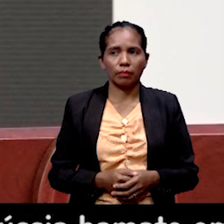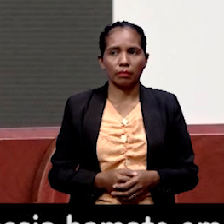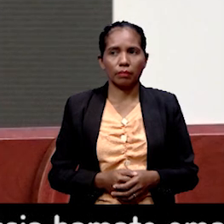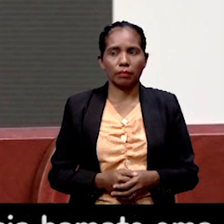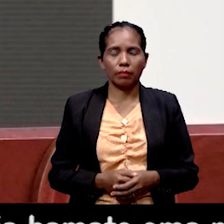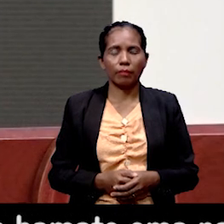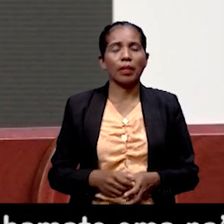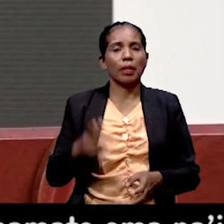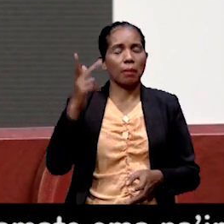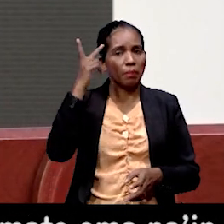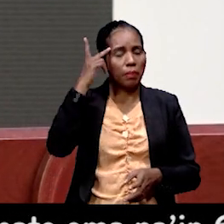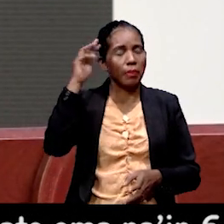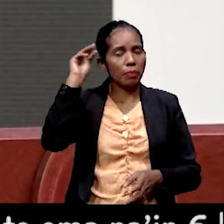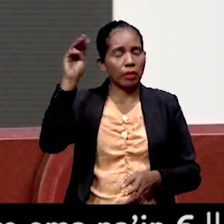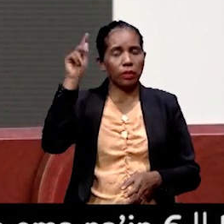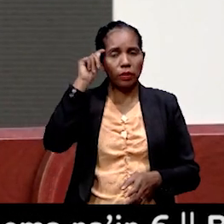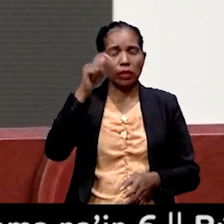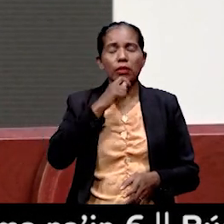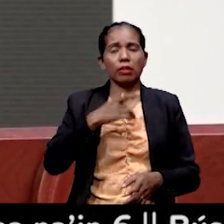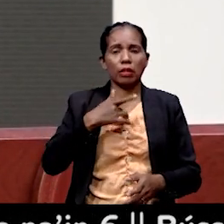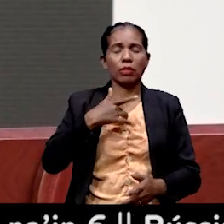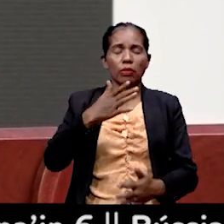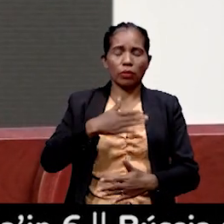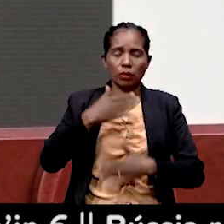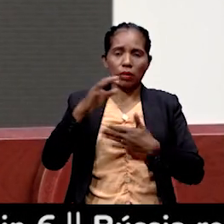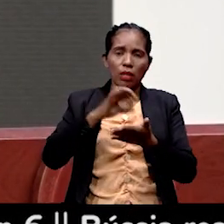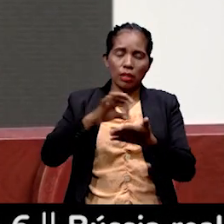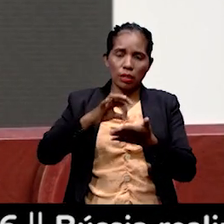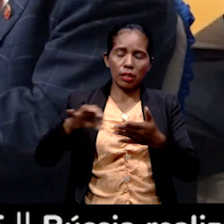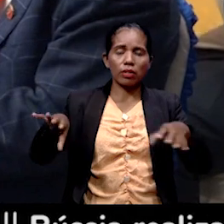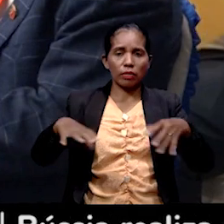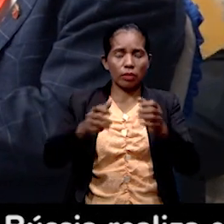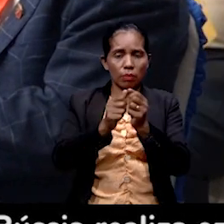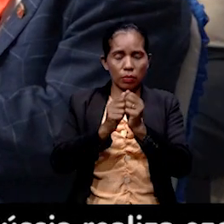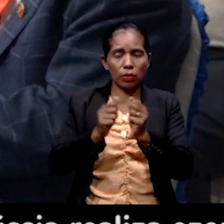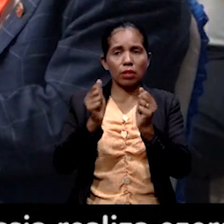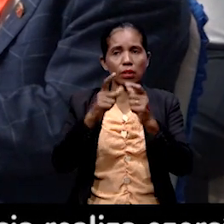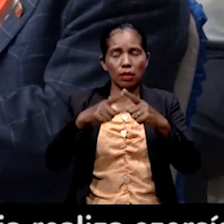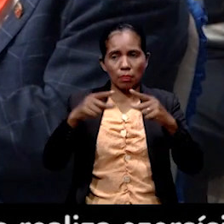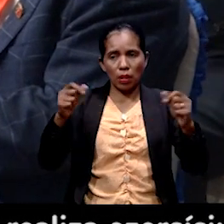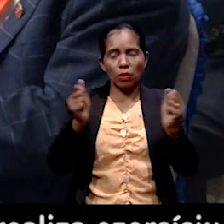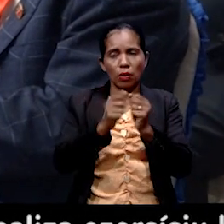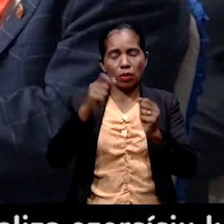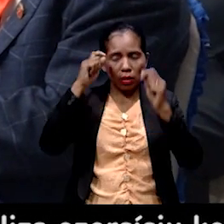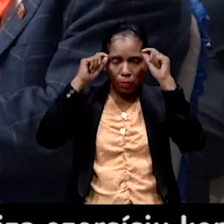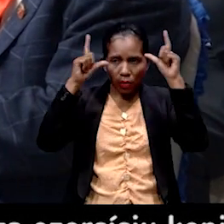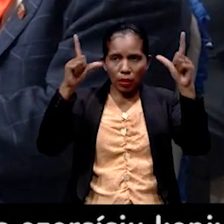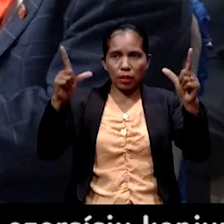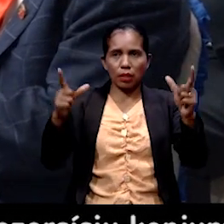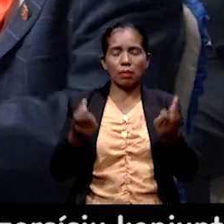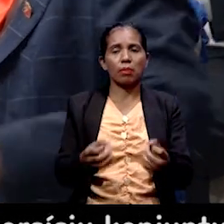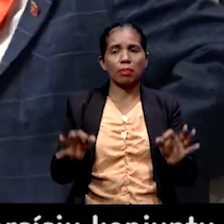Primeiro-ministro Tarumata Nduakmo sente contente com assino noto entendimento entre Japão e Timor-Leste. Também evento importante